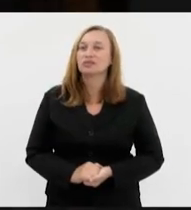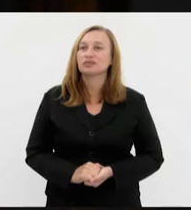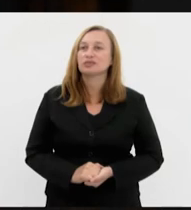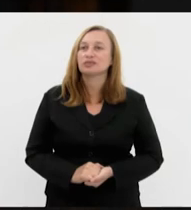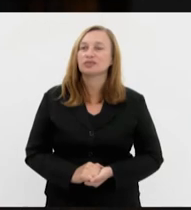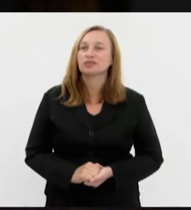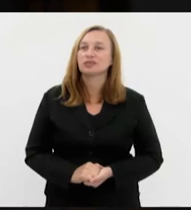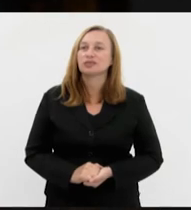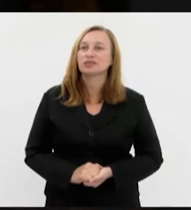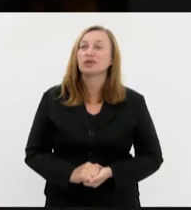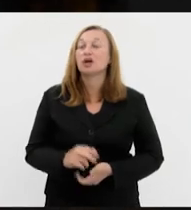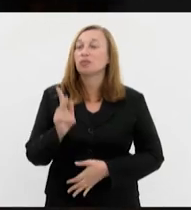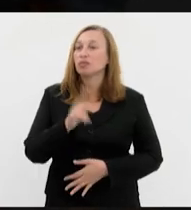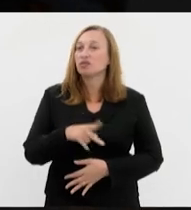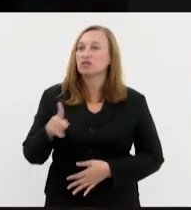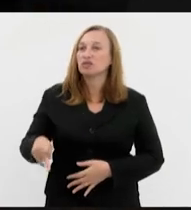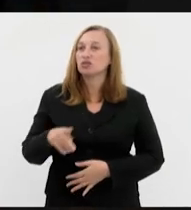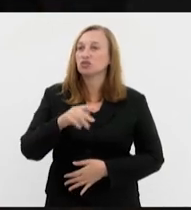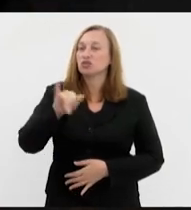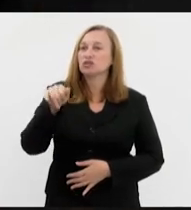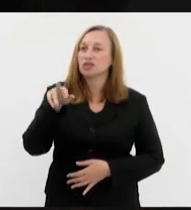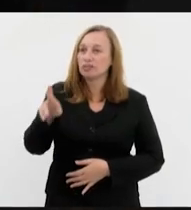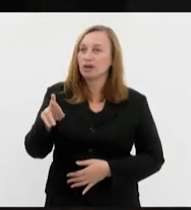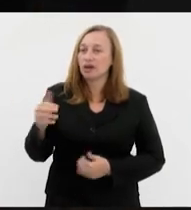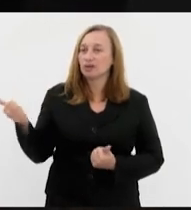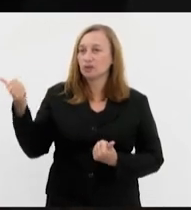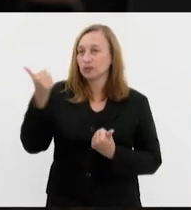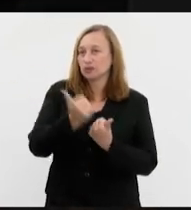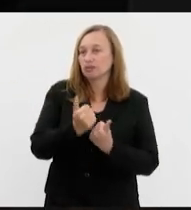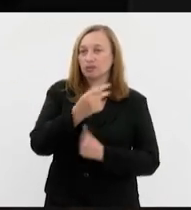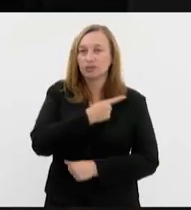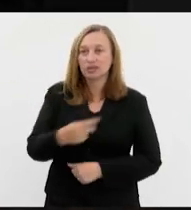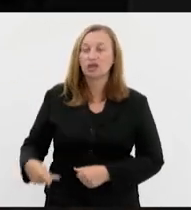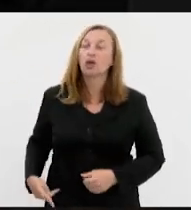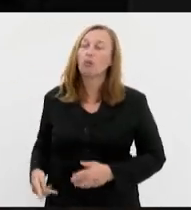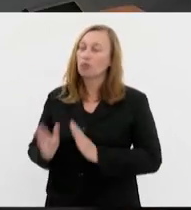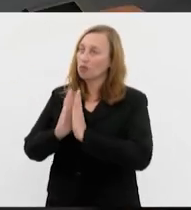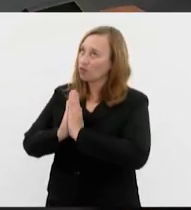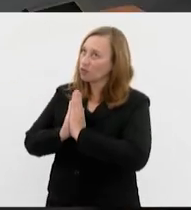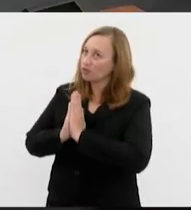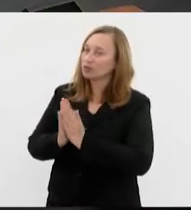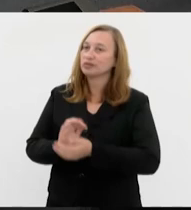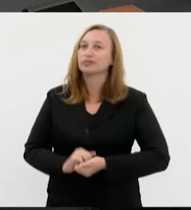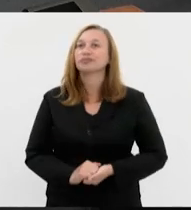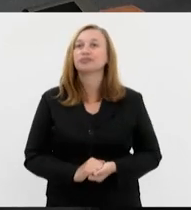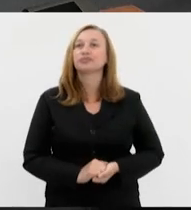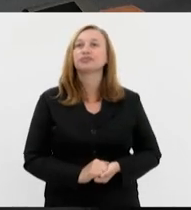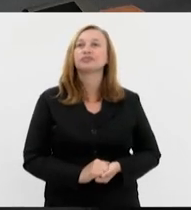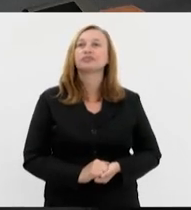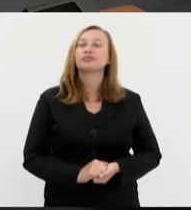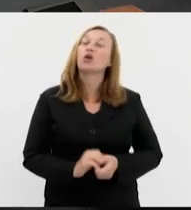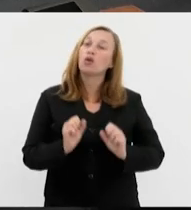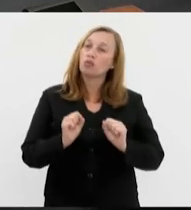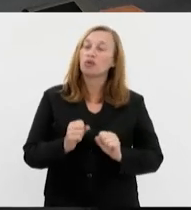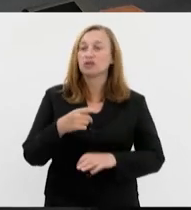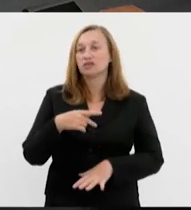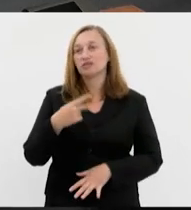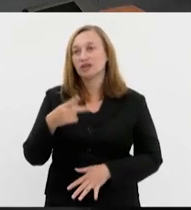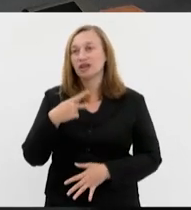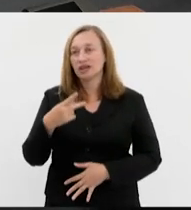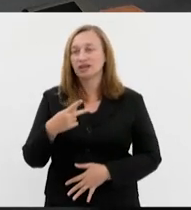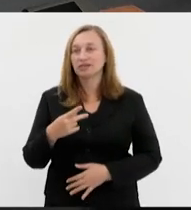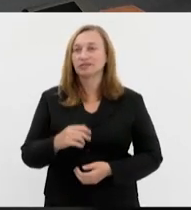o senhor professor Josemar assuma a presidência, por gentileza, para que eu possa falar na